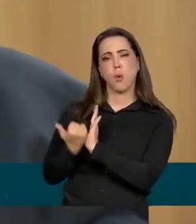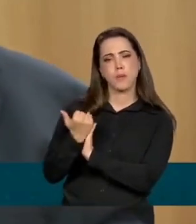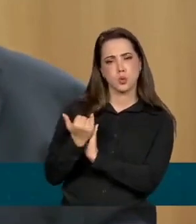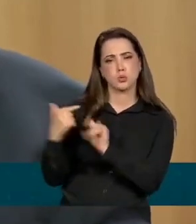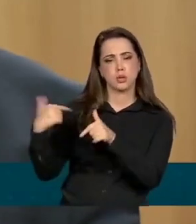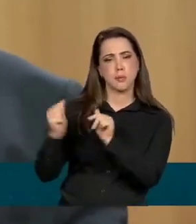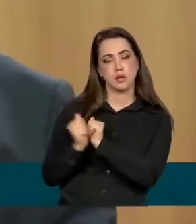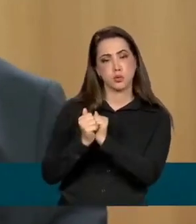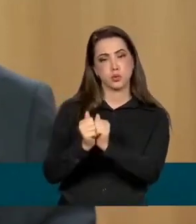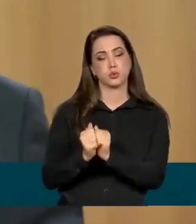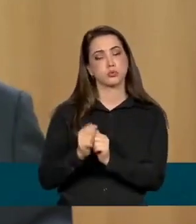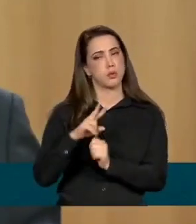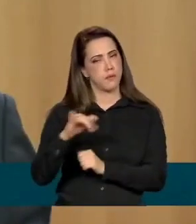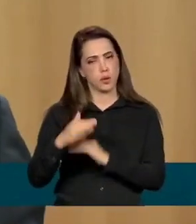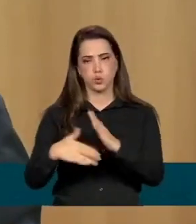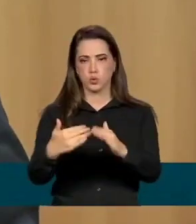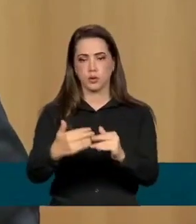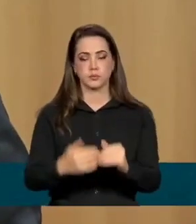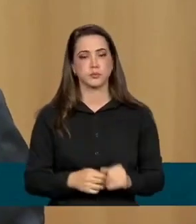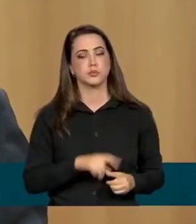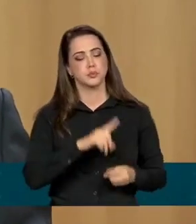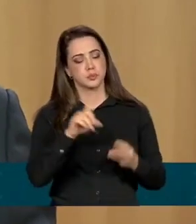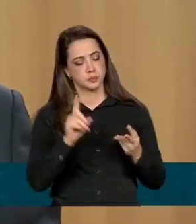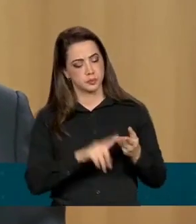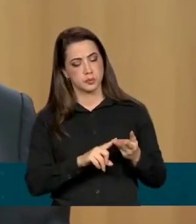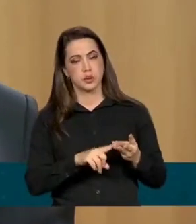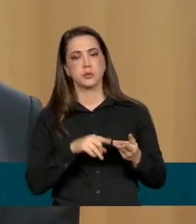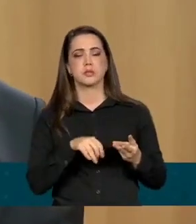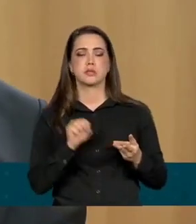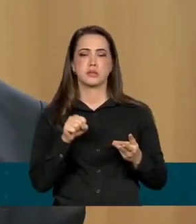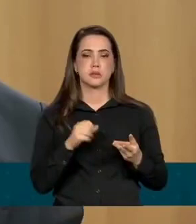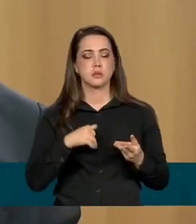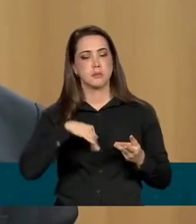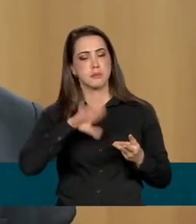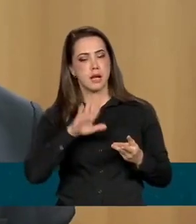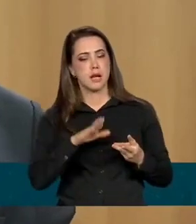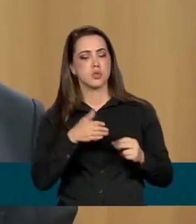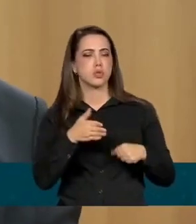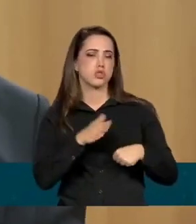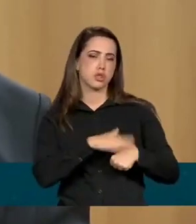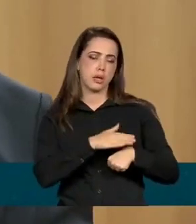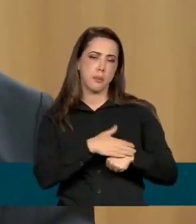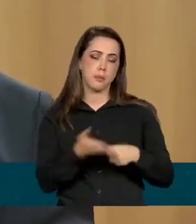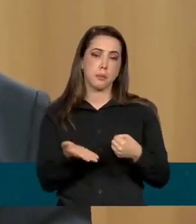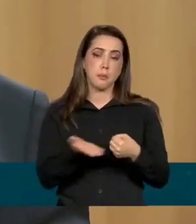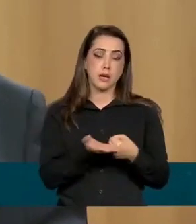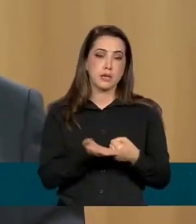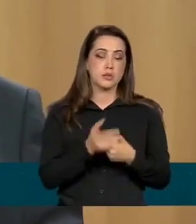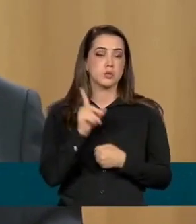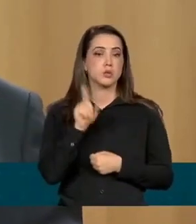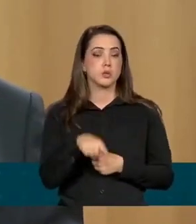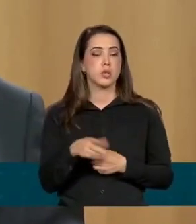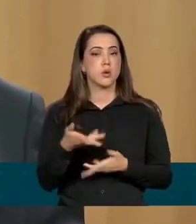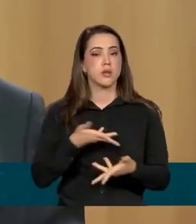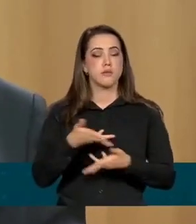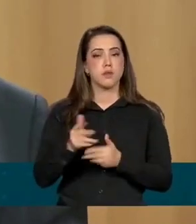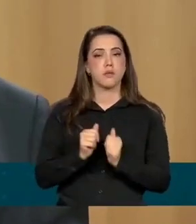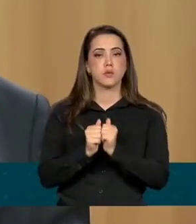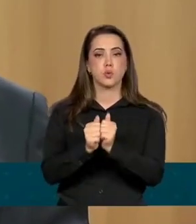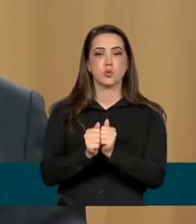um terceiro, este sim, mais de médio prazo, que é aquele que envolve as